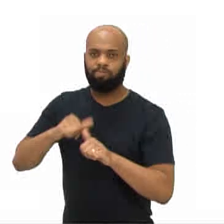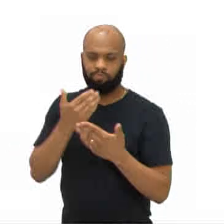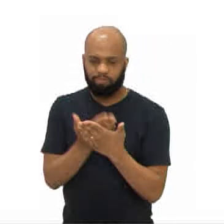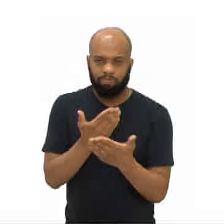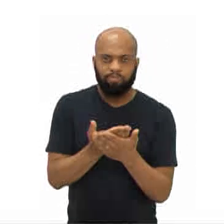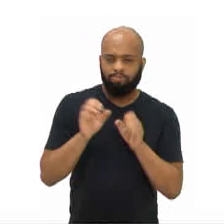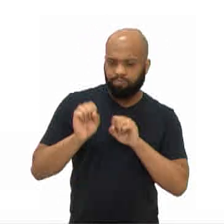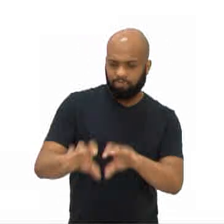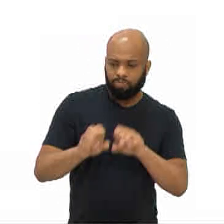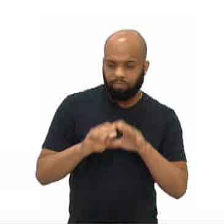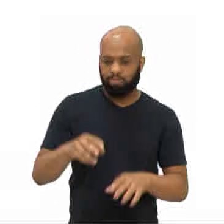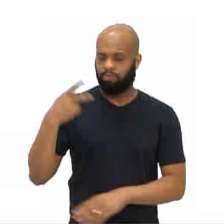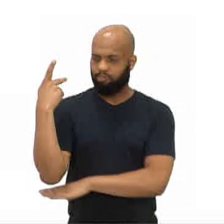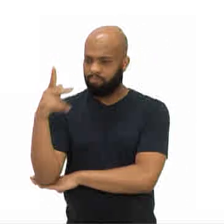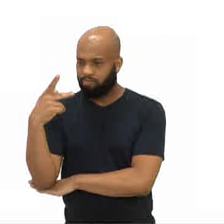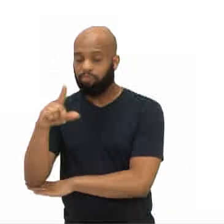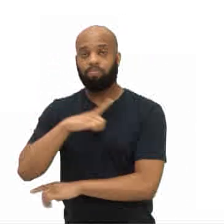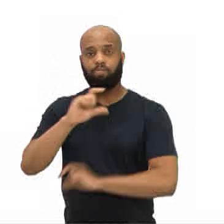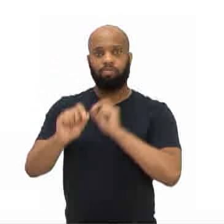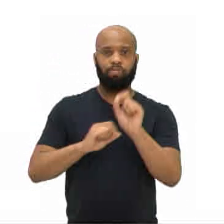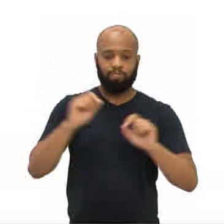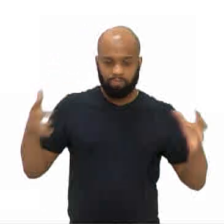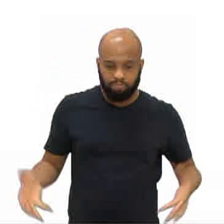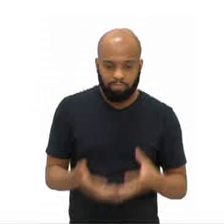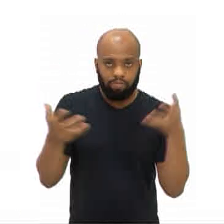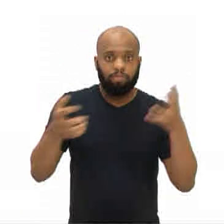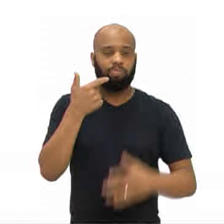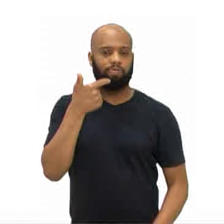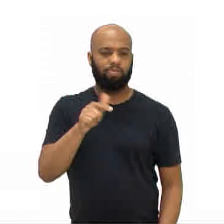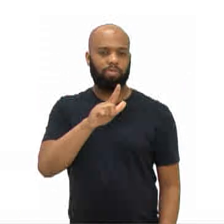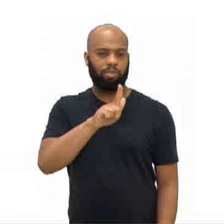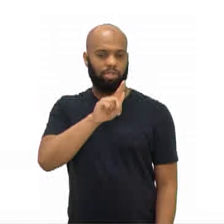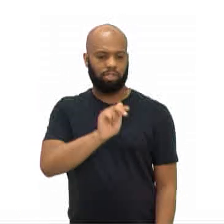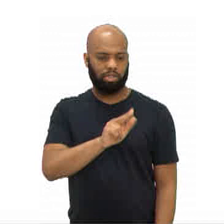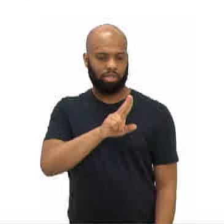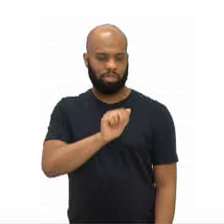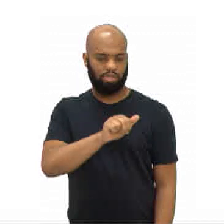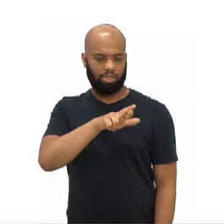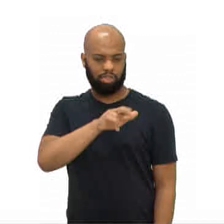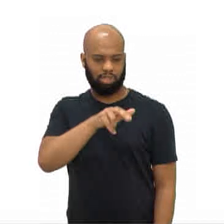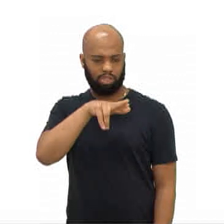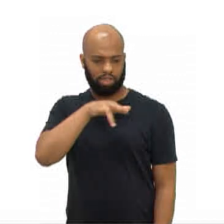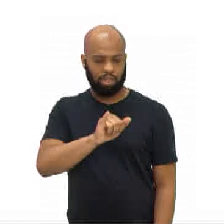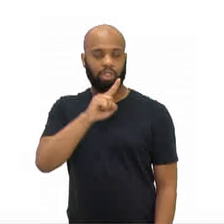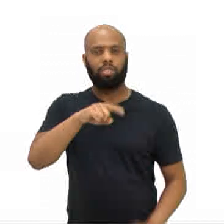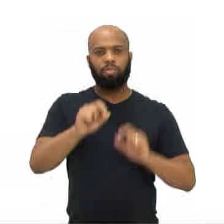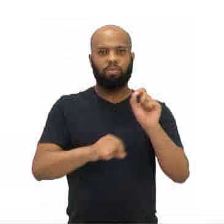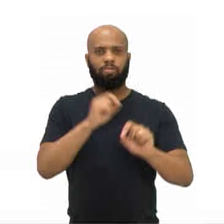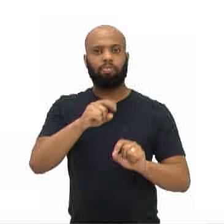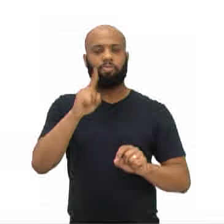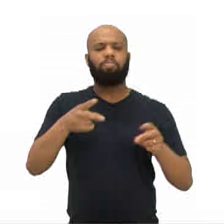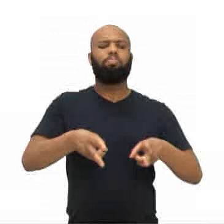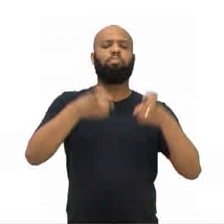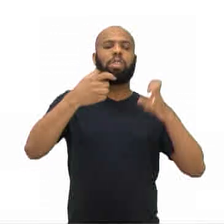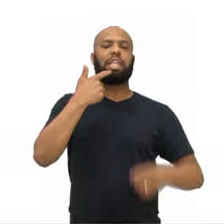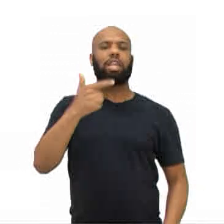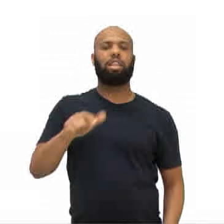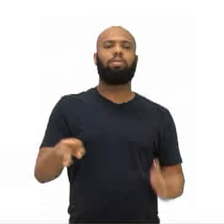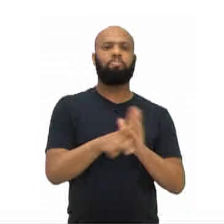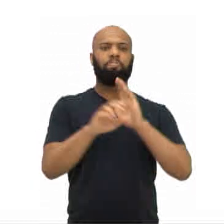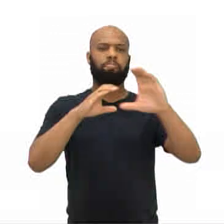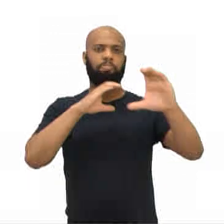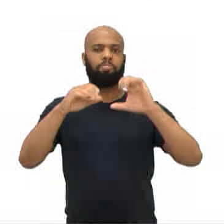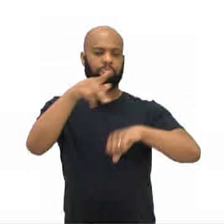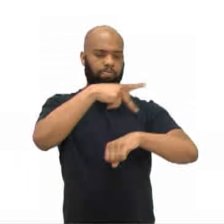nação paraguaia potencializou o Guarani, mais do que nunca reconhecendo ele como mais uma língua de comunicação